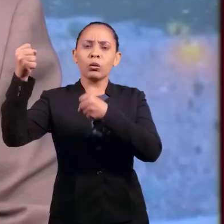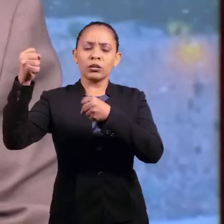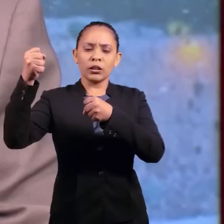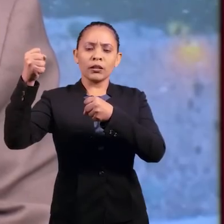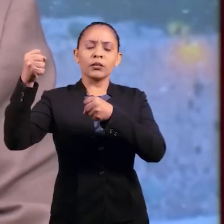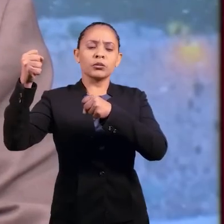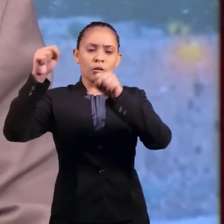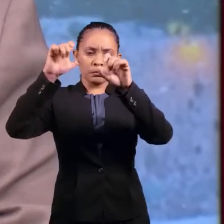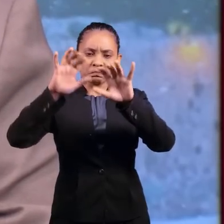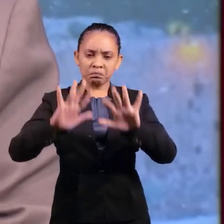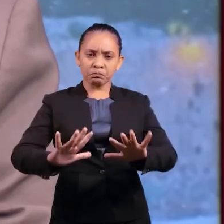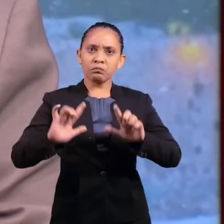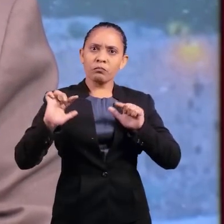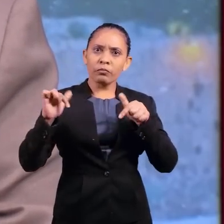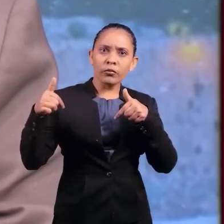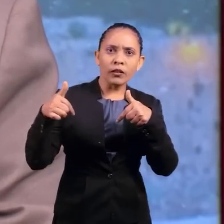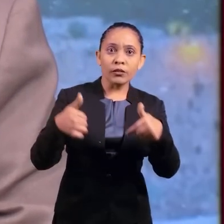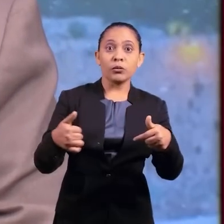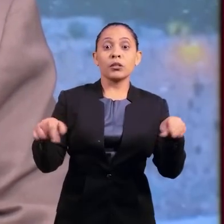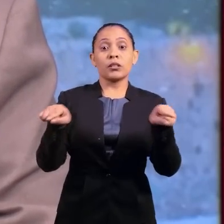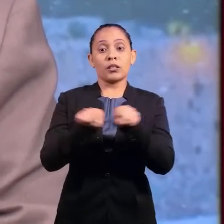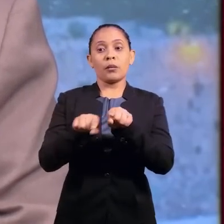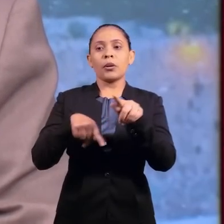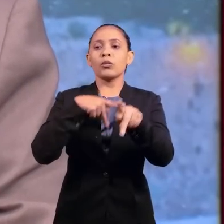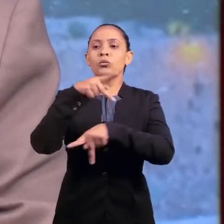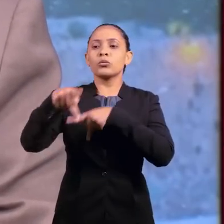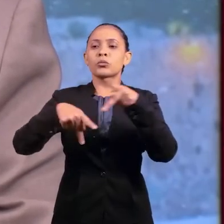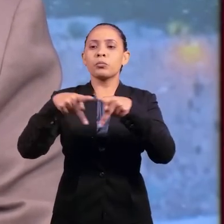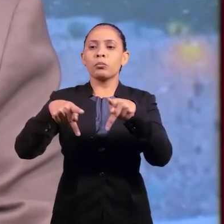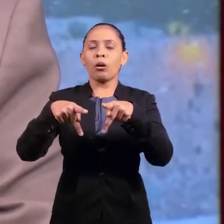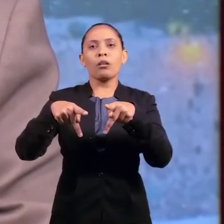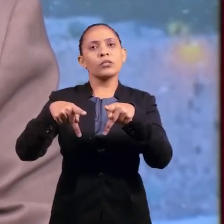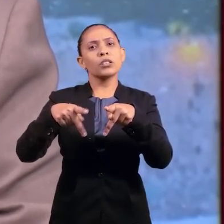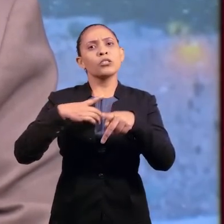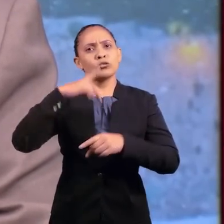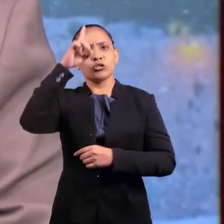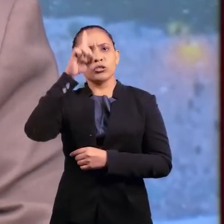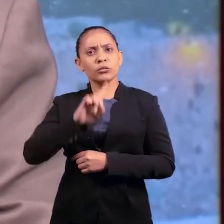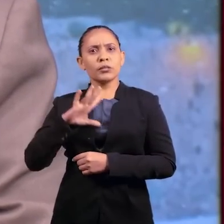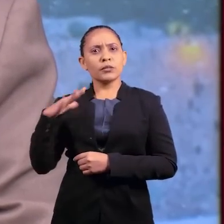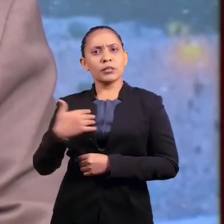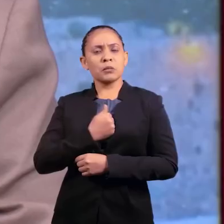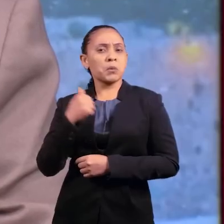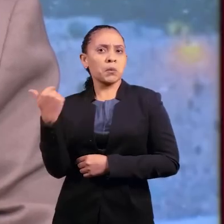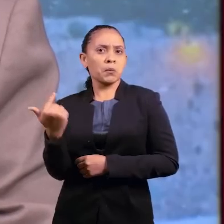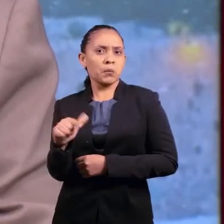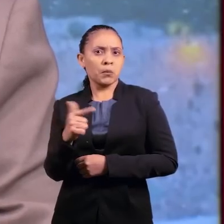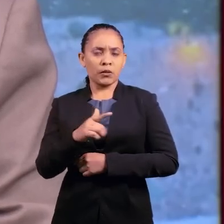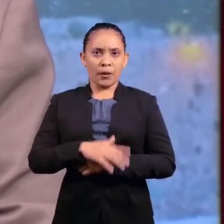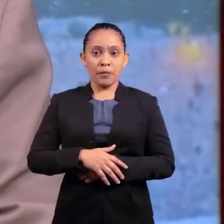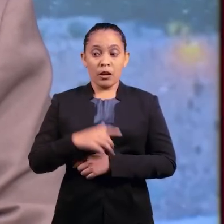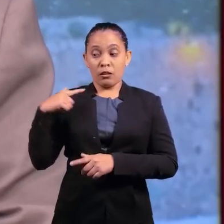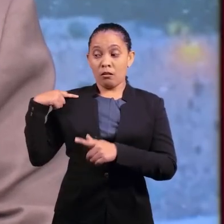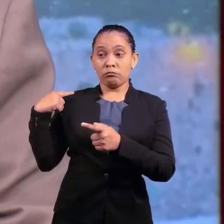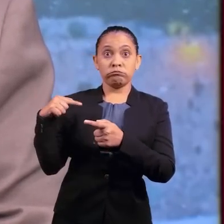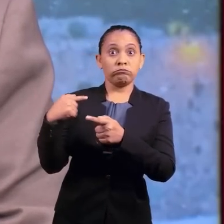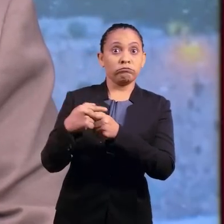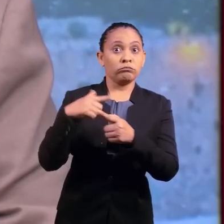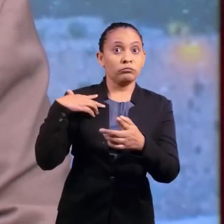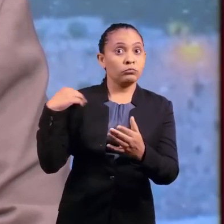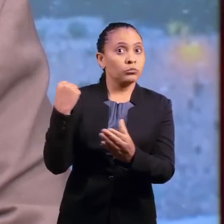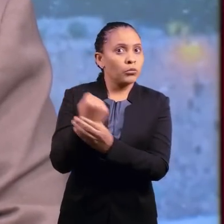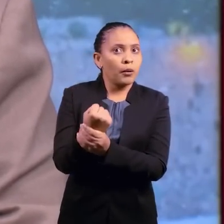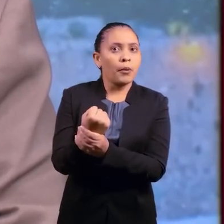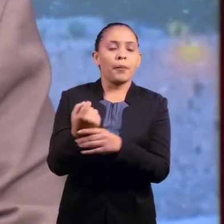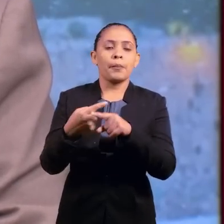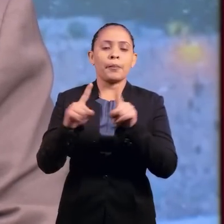a Israel, mas aos gentios também, ou seja, aqueles que não eram descendentes de Abraão. Para conceder o quê?